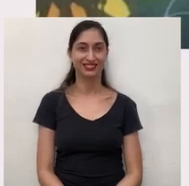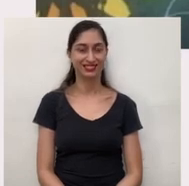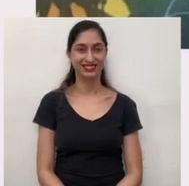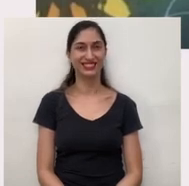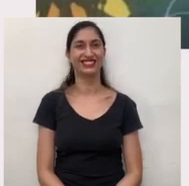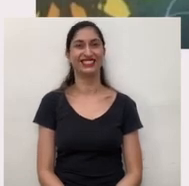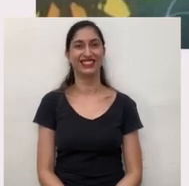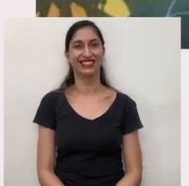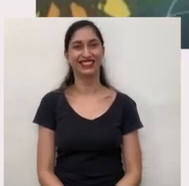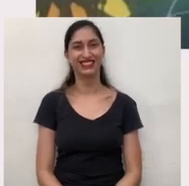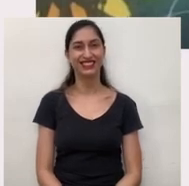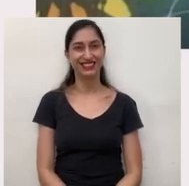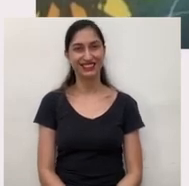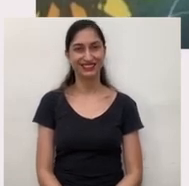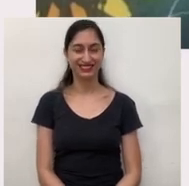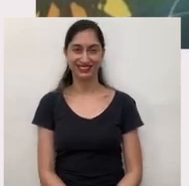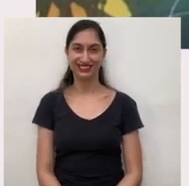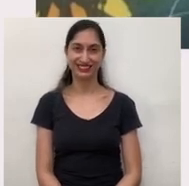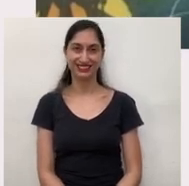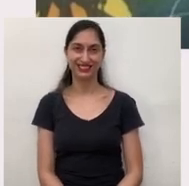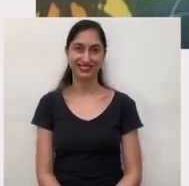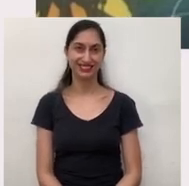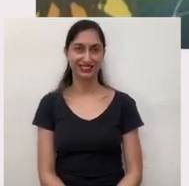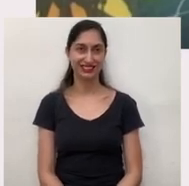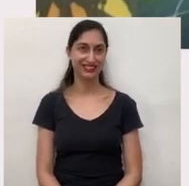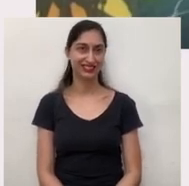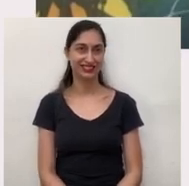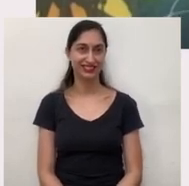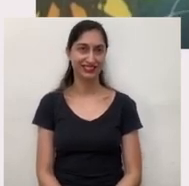Pois é, a primeira coisa que me ocorre